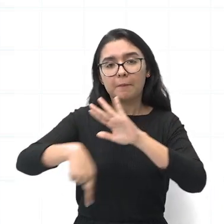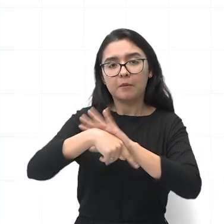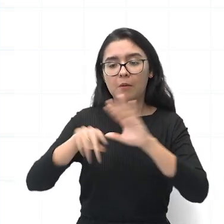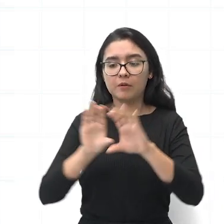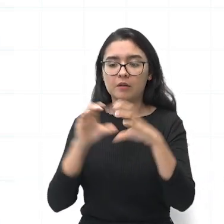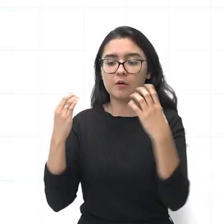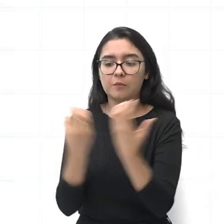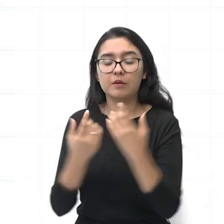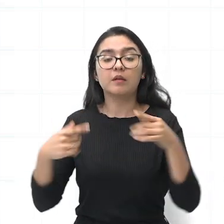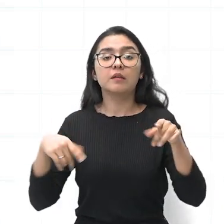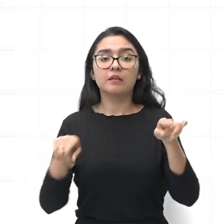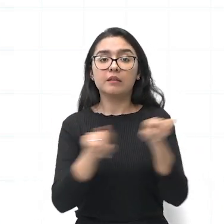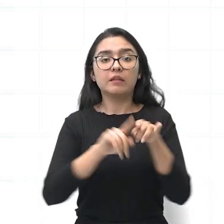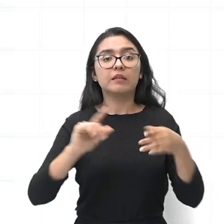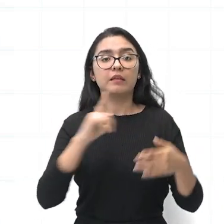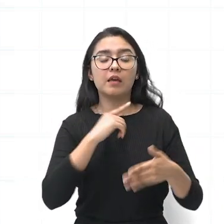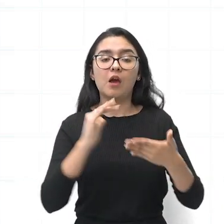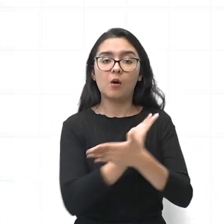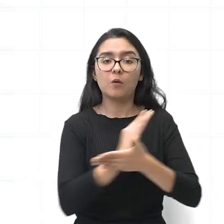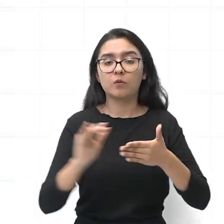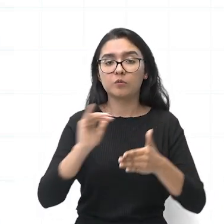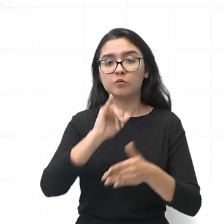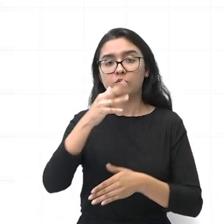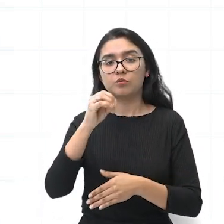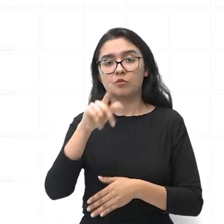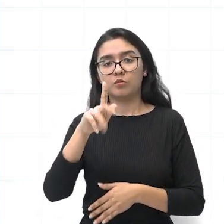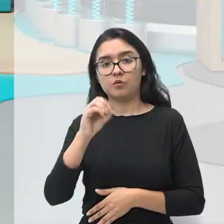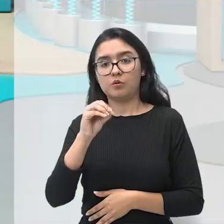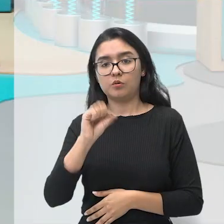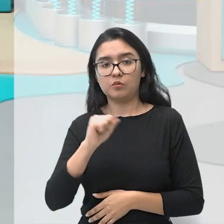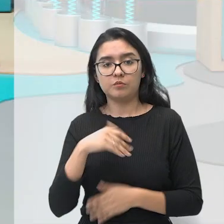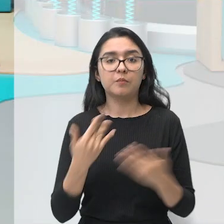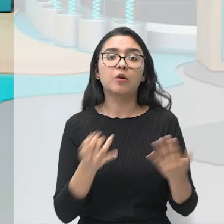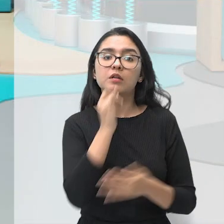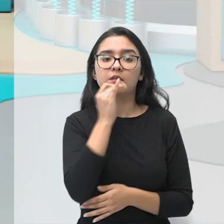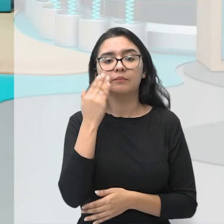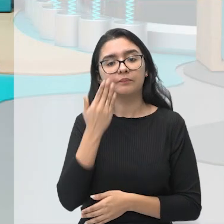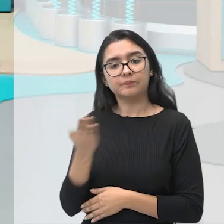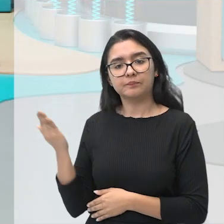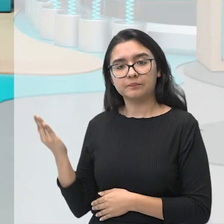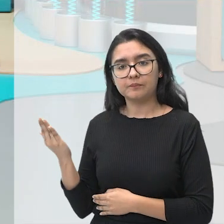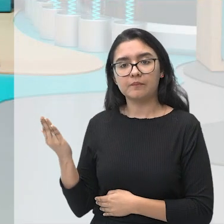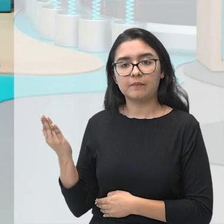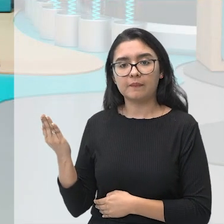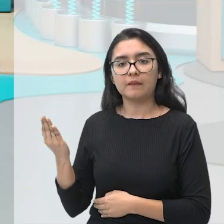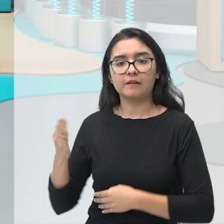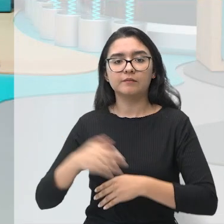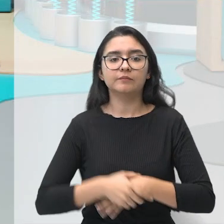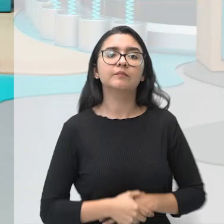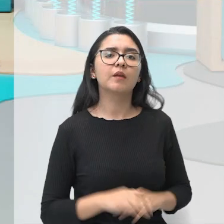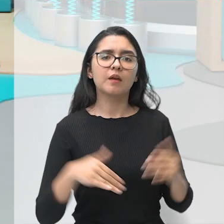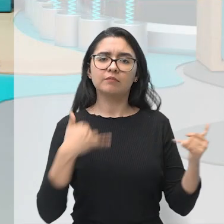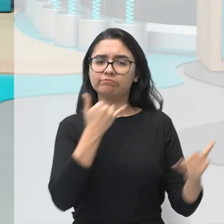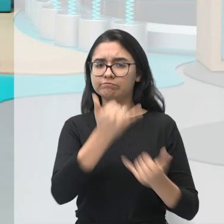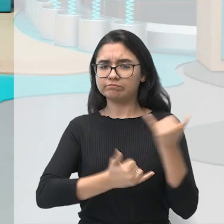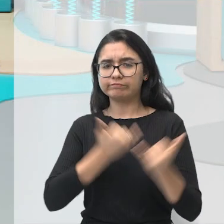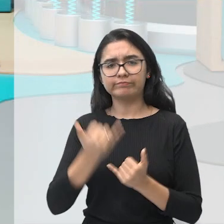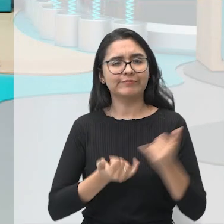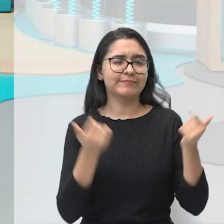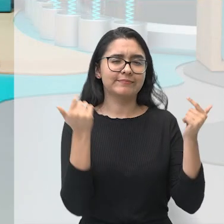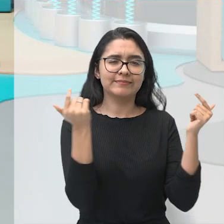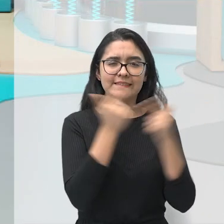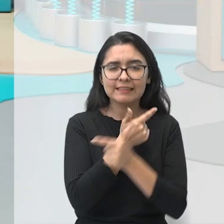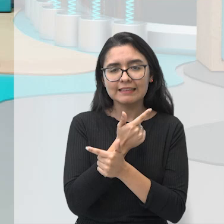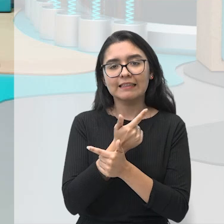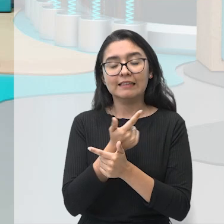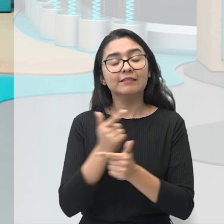A gente tem alguns jogos como, por exemplo, este que aparece para nós agora. Olha só que jogo divertido,